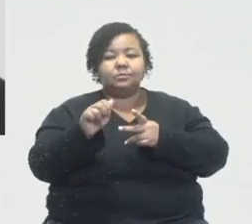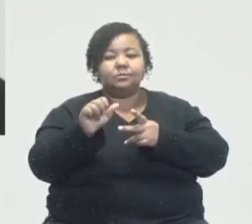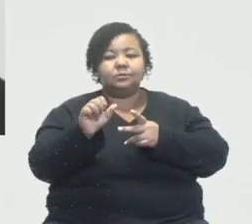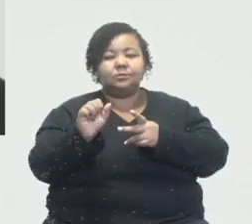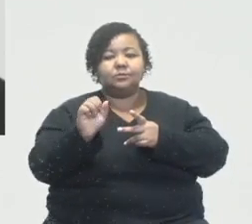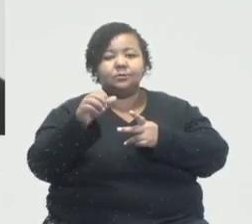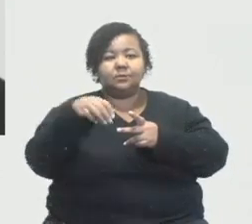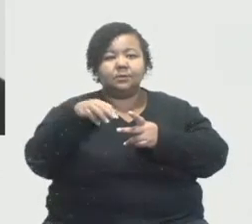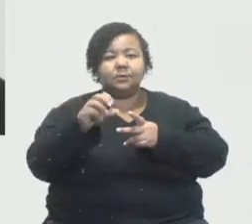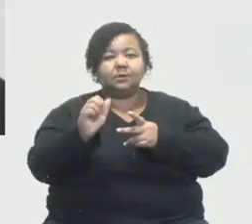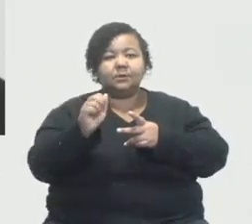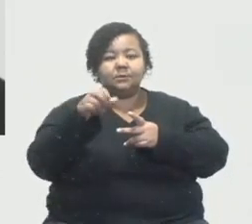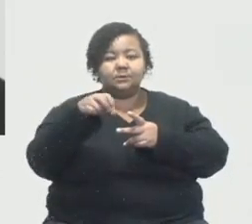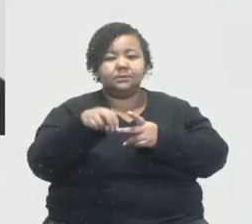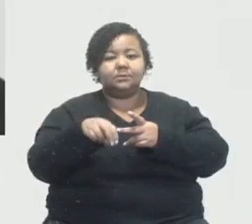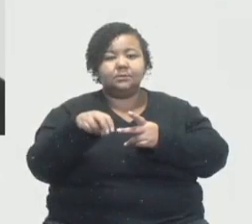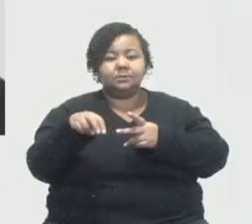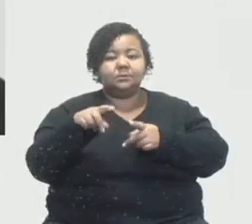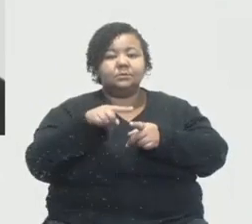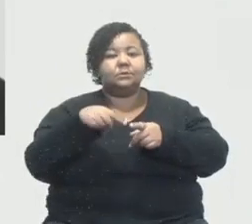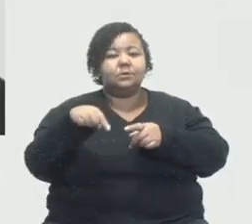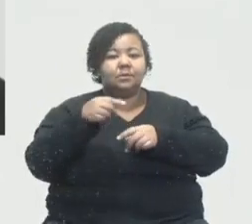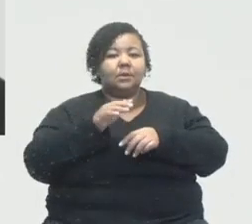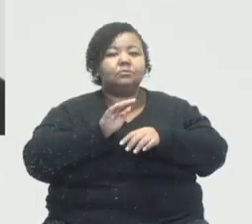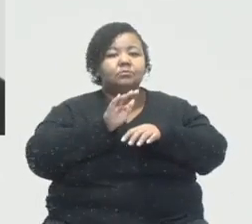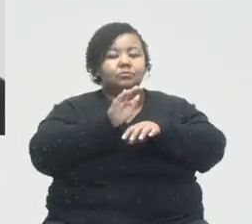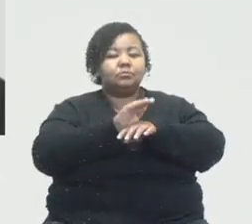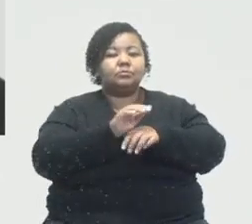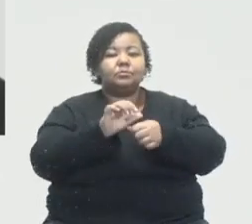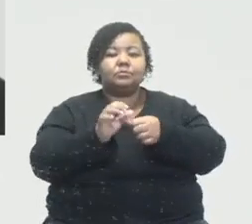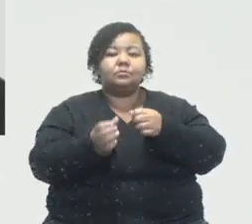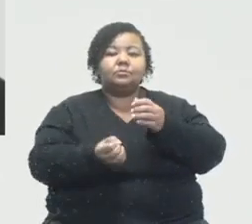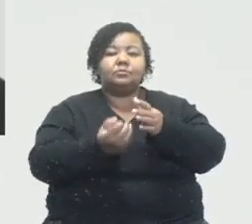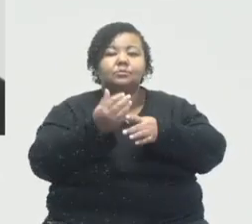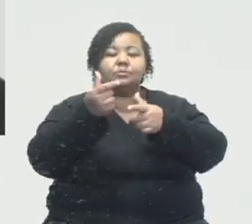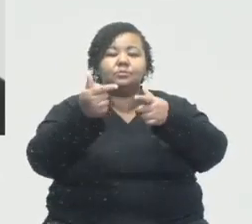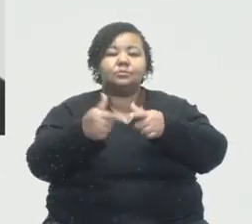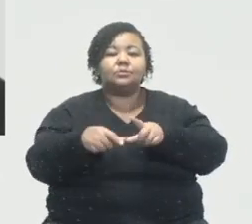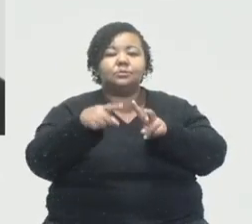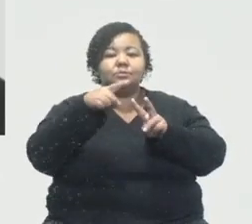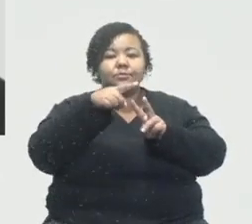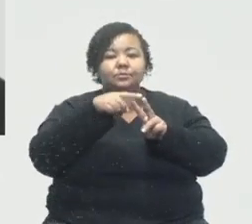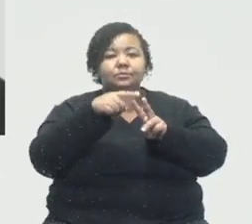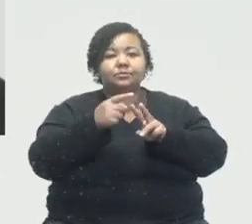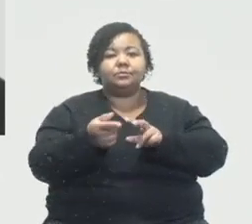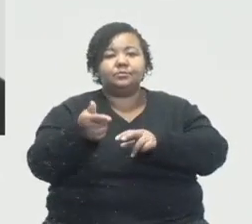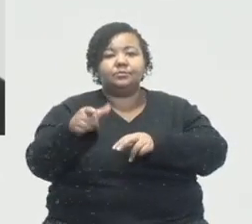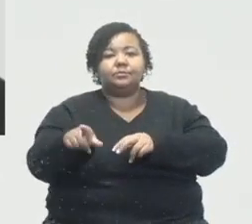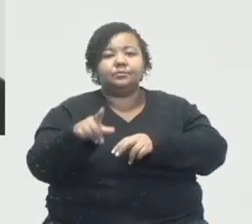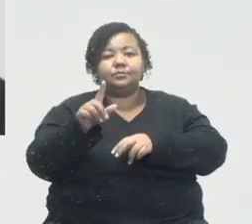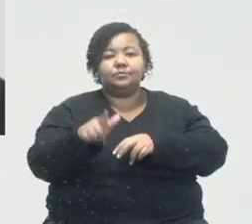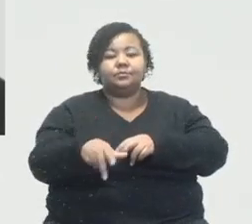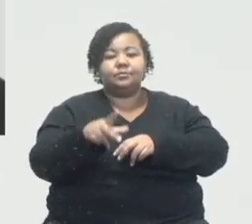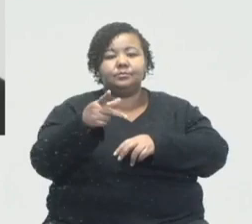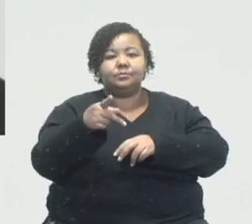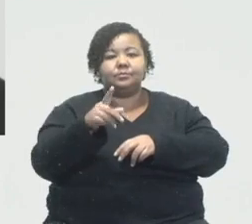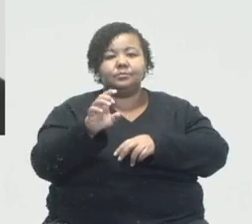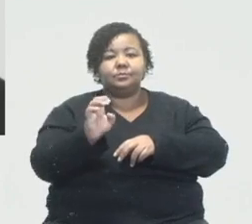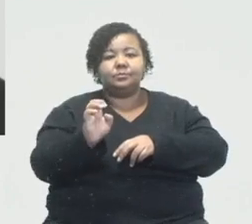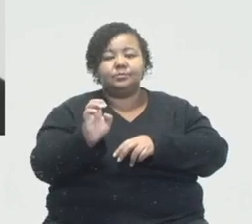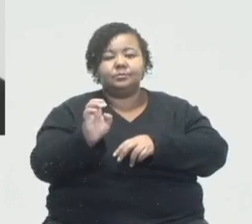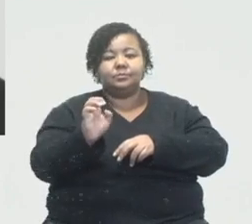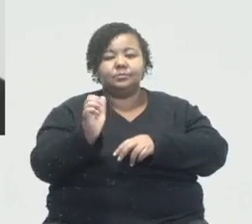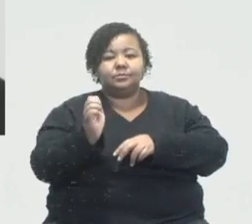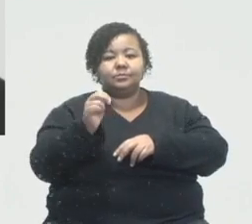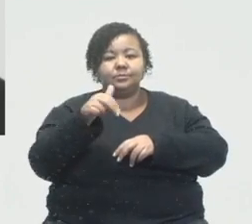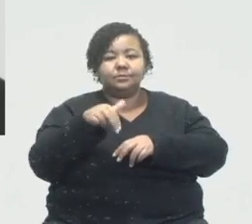a sistematização do conceito de espaços vetoriais. E o Giuseppe Peano. Esses 3,